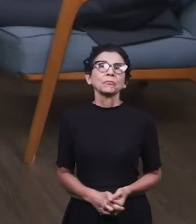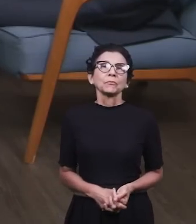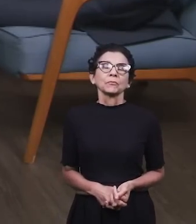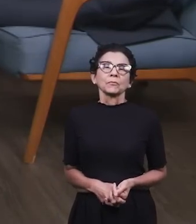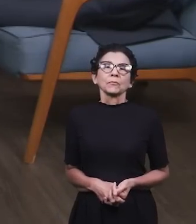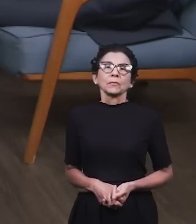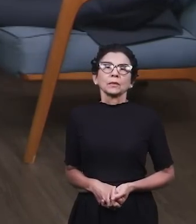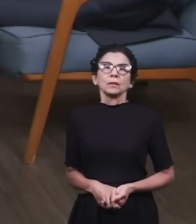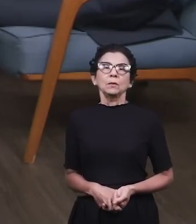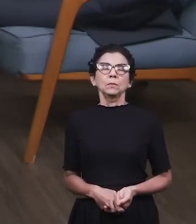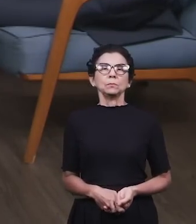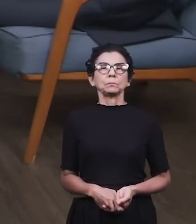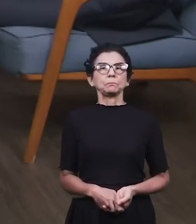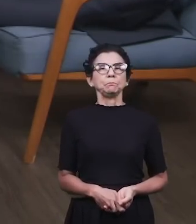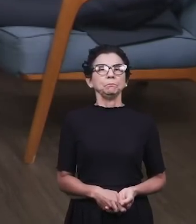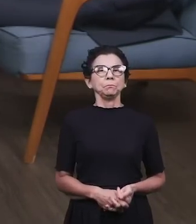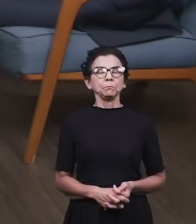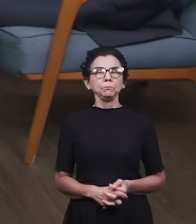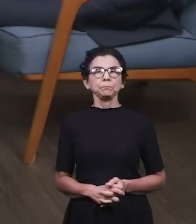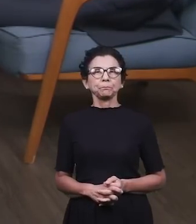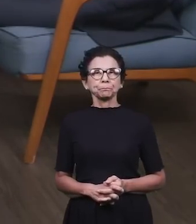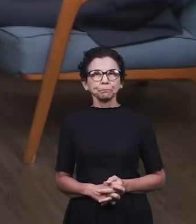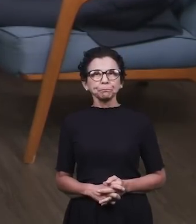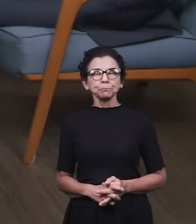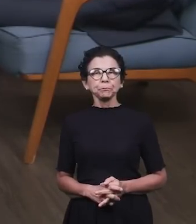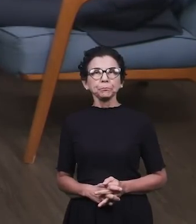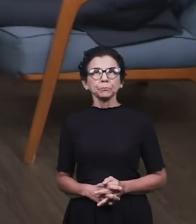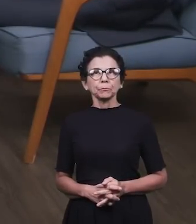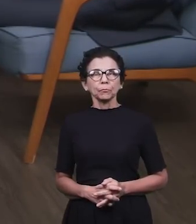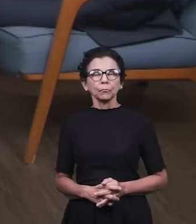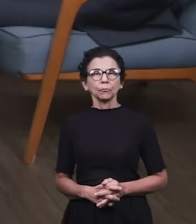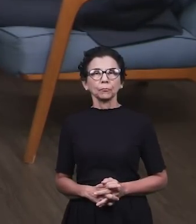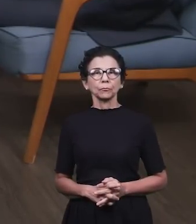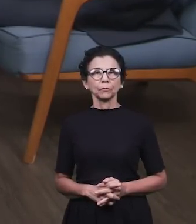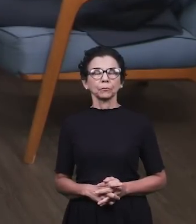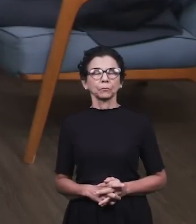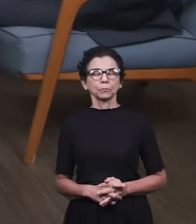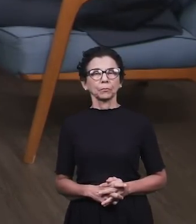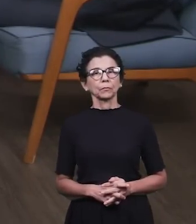de Deus. Porque o seu povo, tão